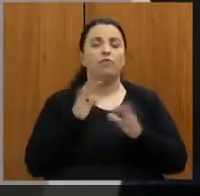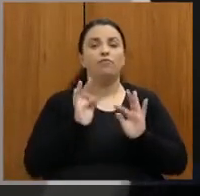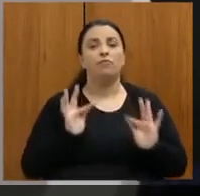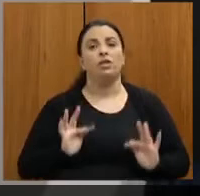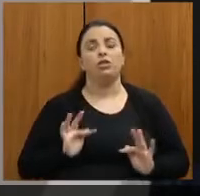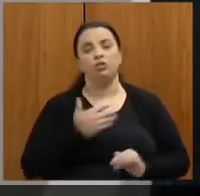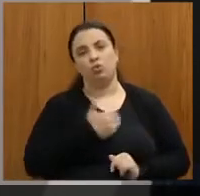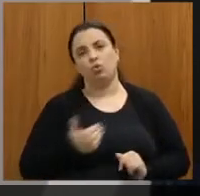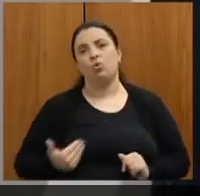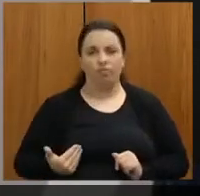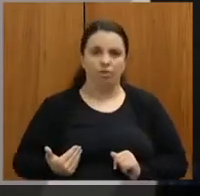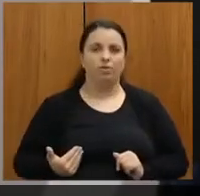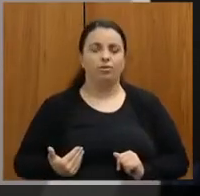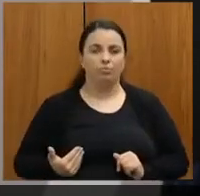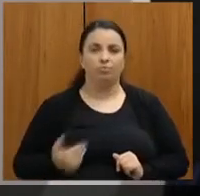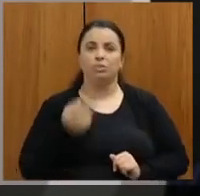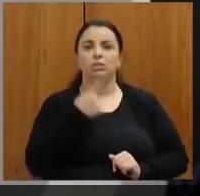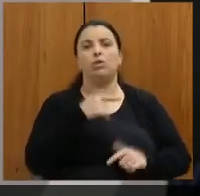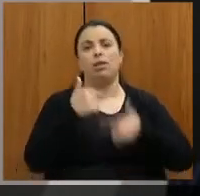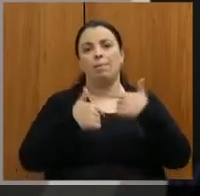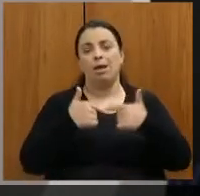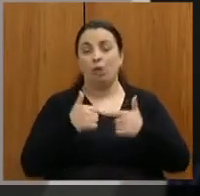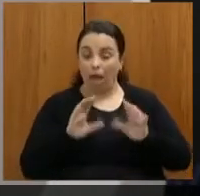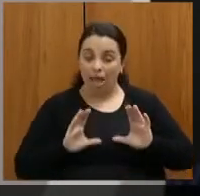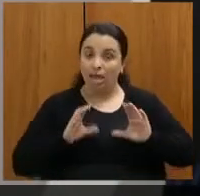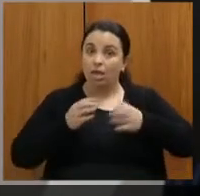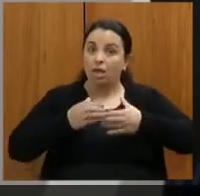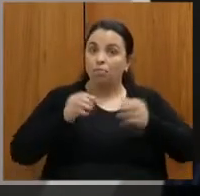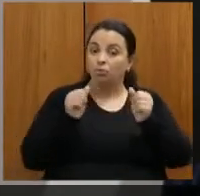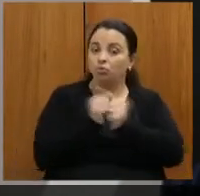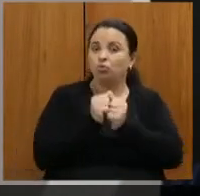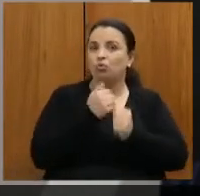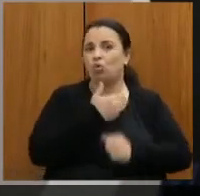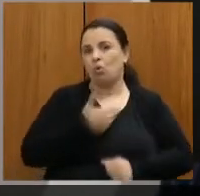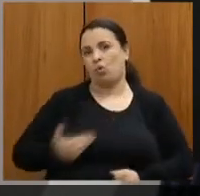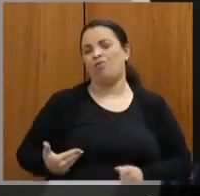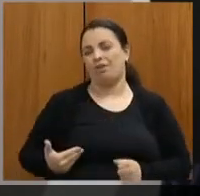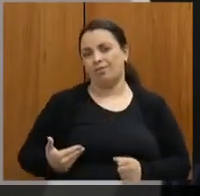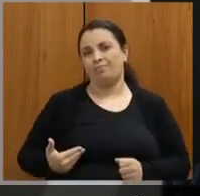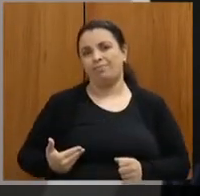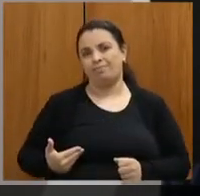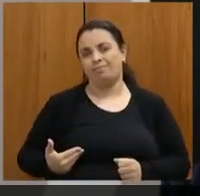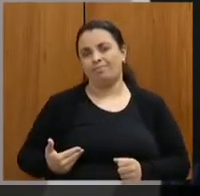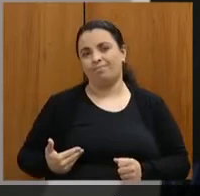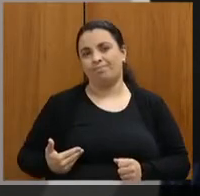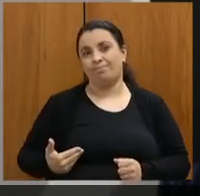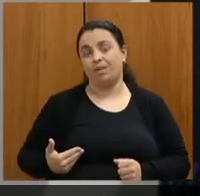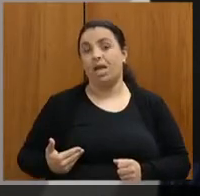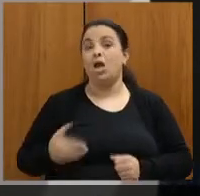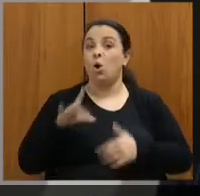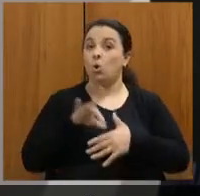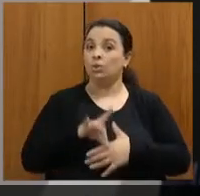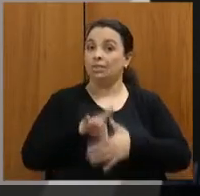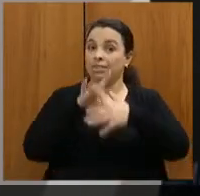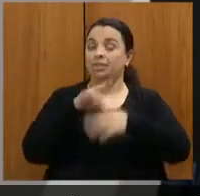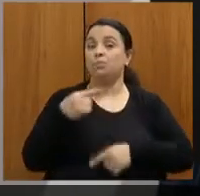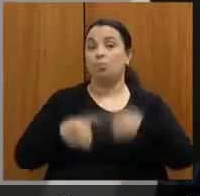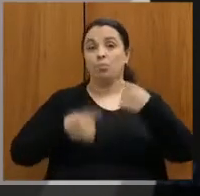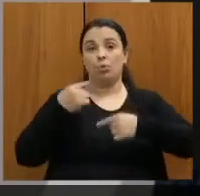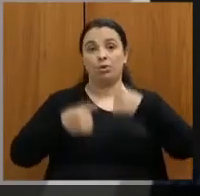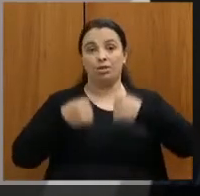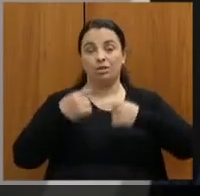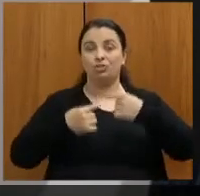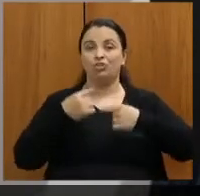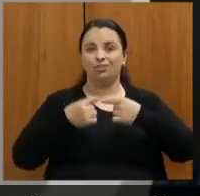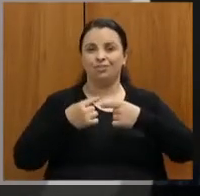muito contente com a equipe do governador as nossas lideranças e do estado do interior